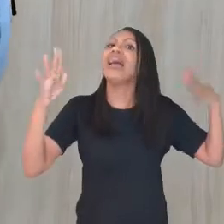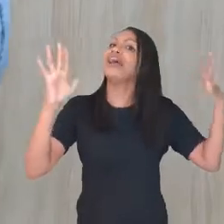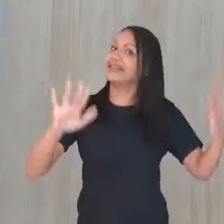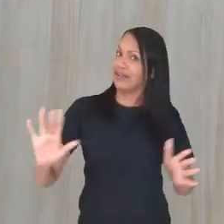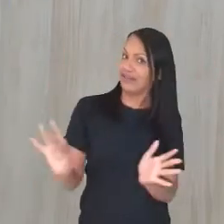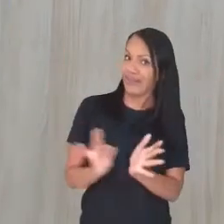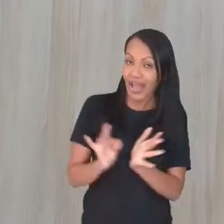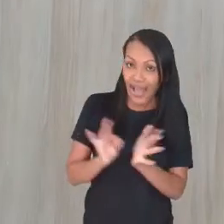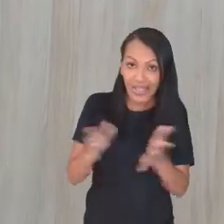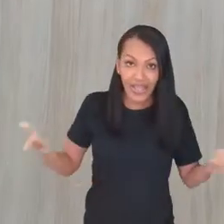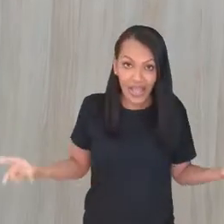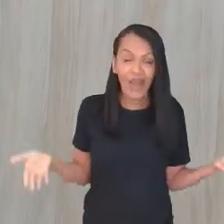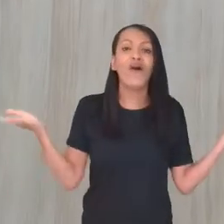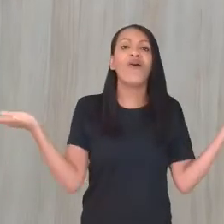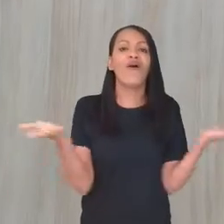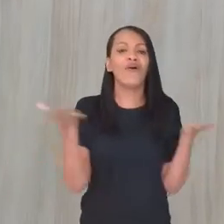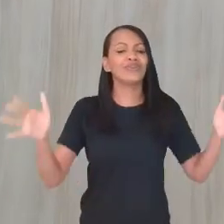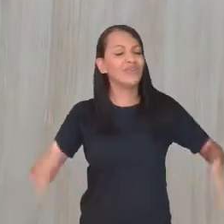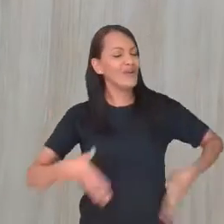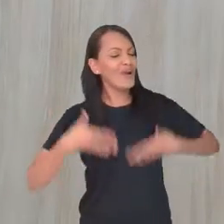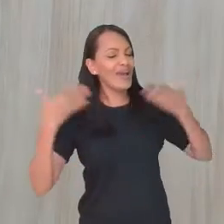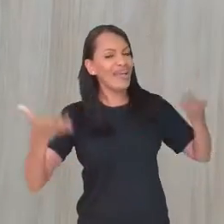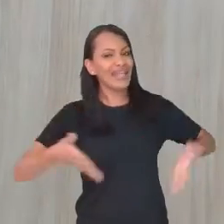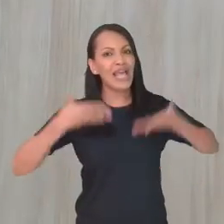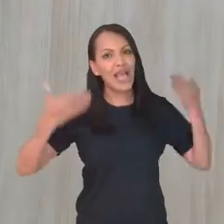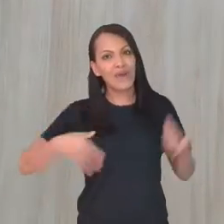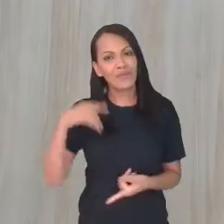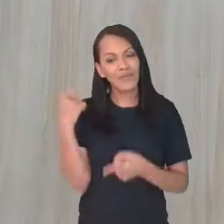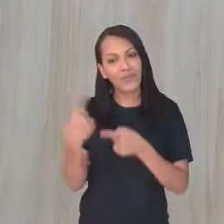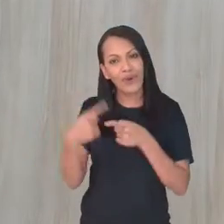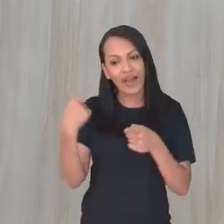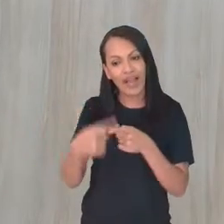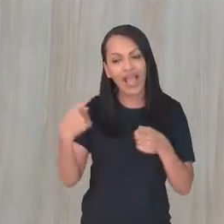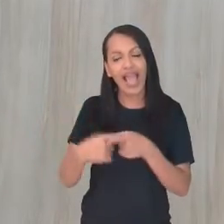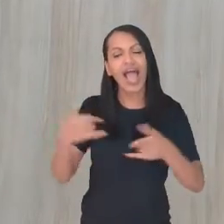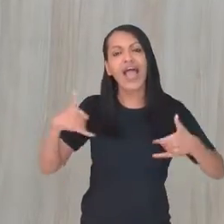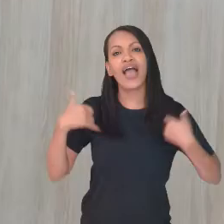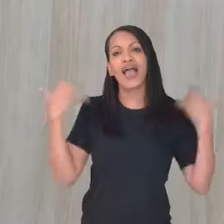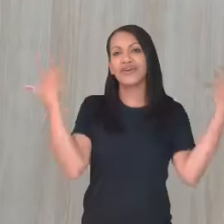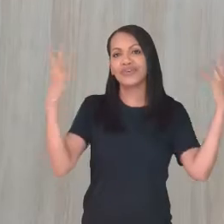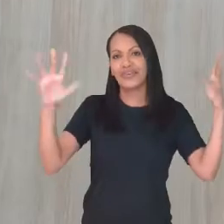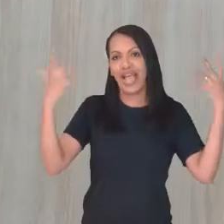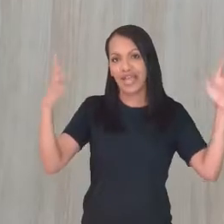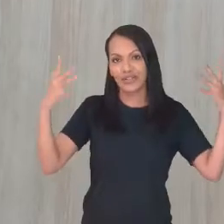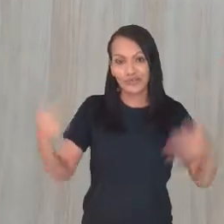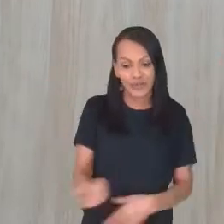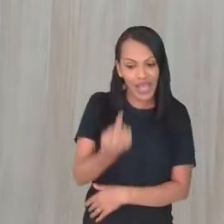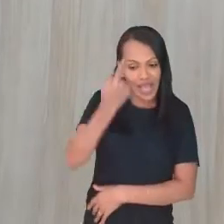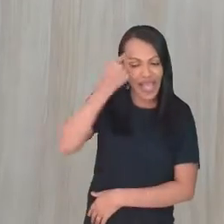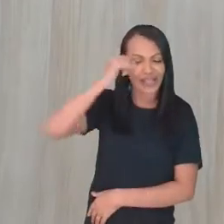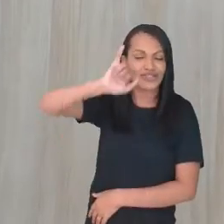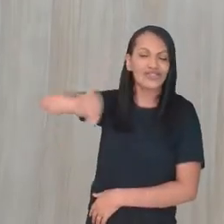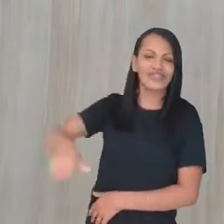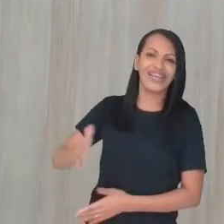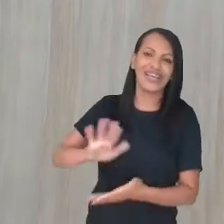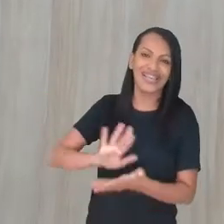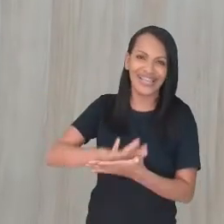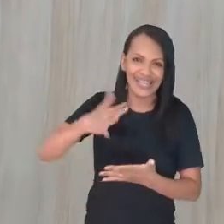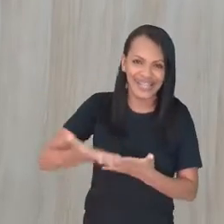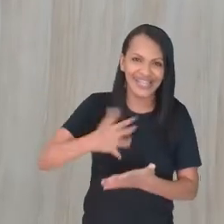é! E toda essa alegria é porque é aniversário, pessoal, de Jéssica, nossa